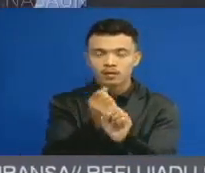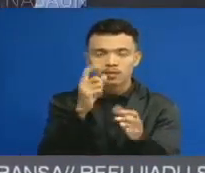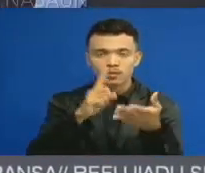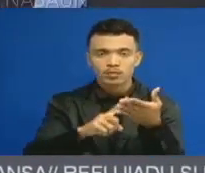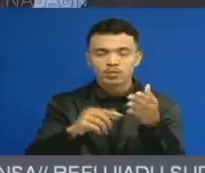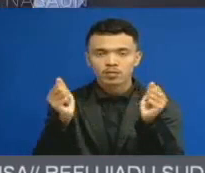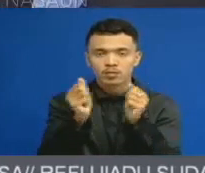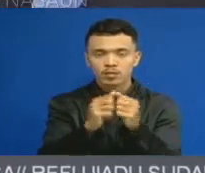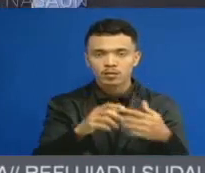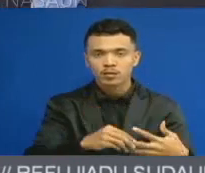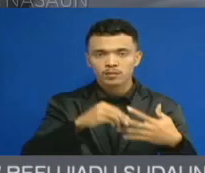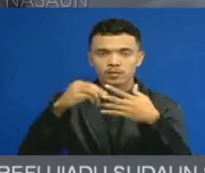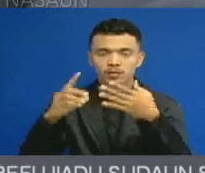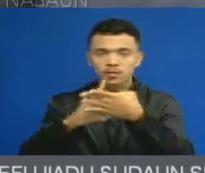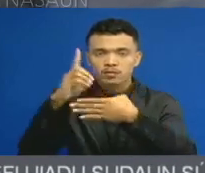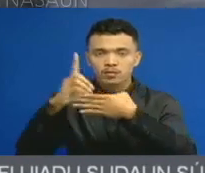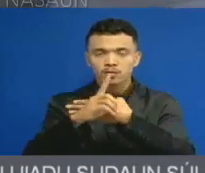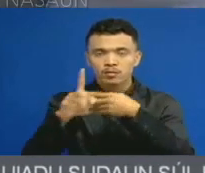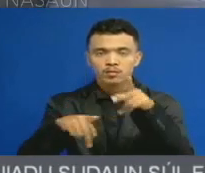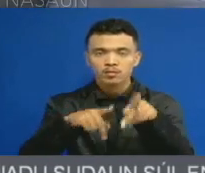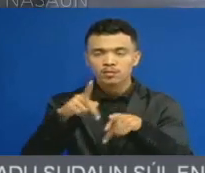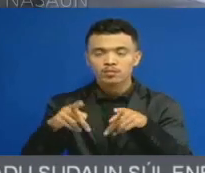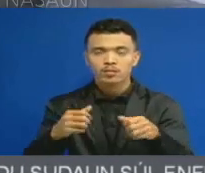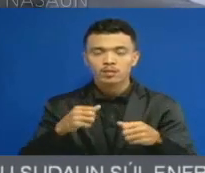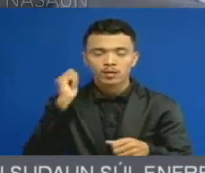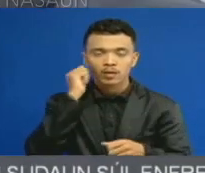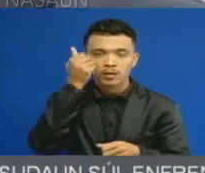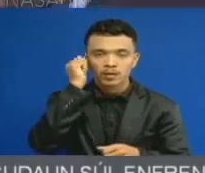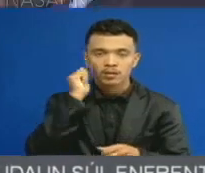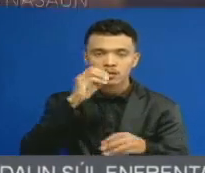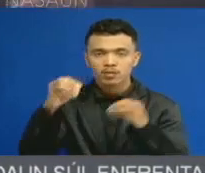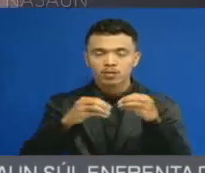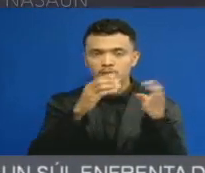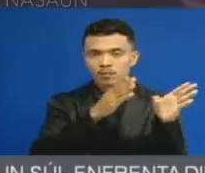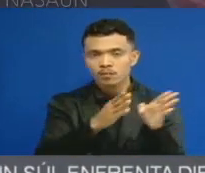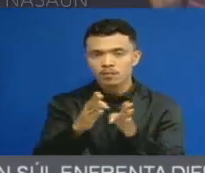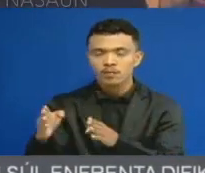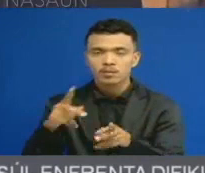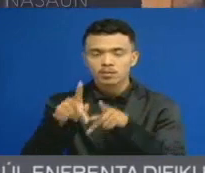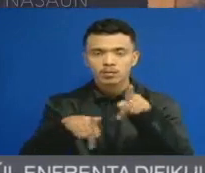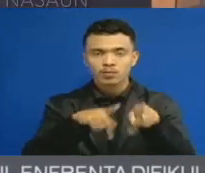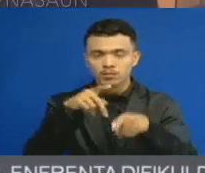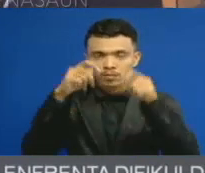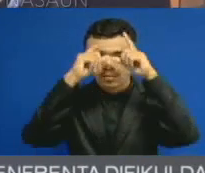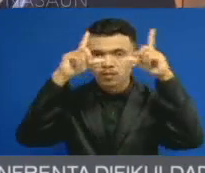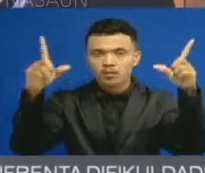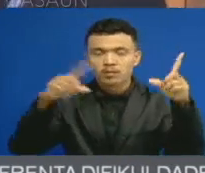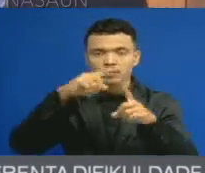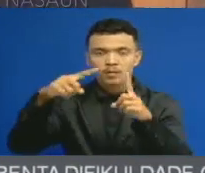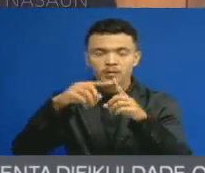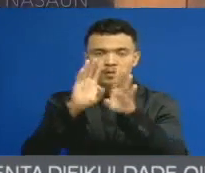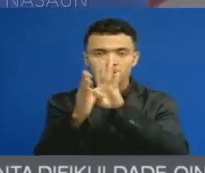discussão com especialista desenvolvimento recurso humano ASEAN, conaba preparação recurso humano Timor-Leste nian, bem hira sai